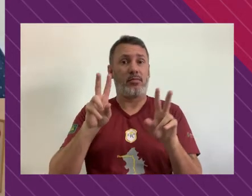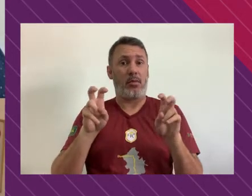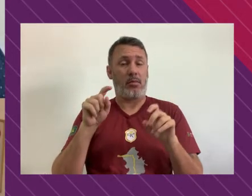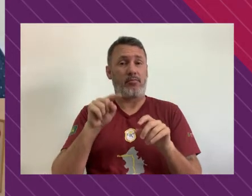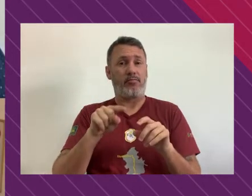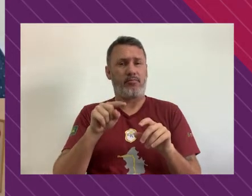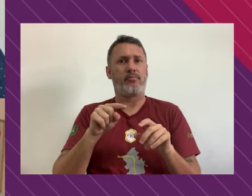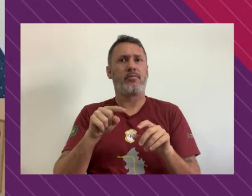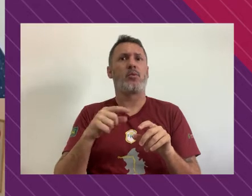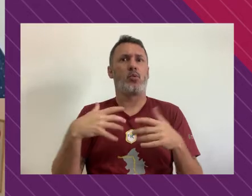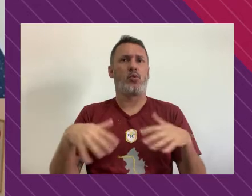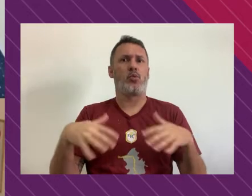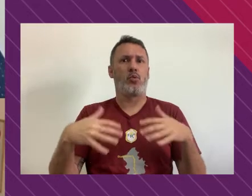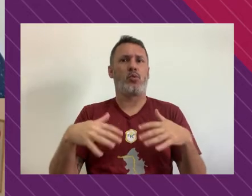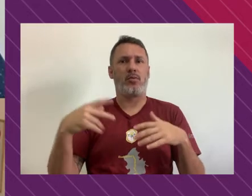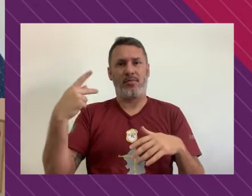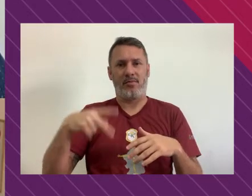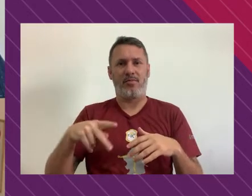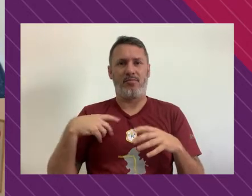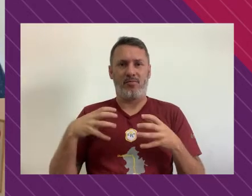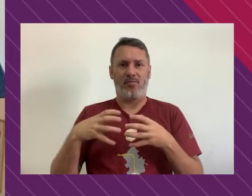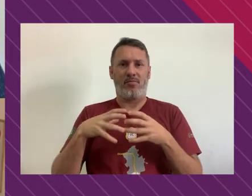muito caros para nós na extensão.